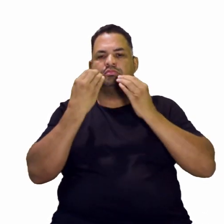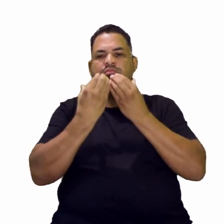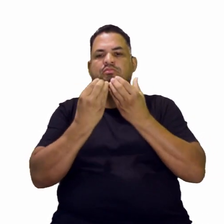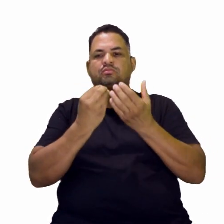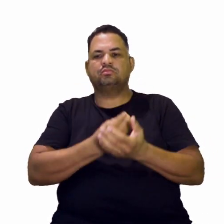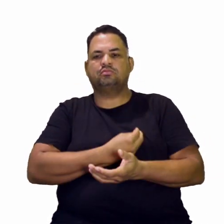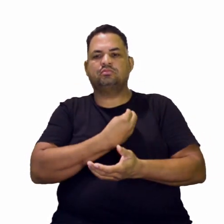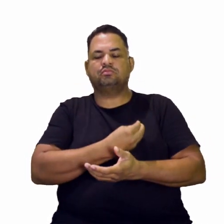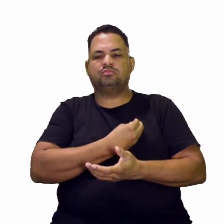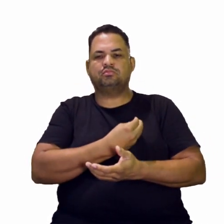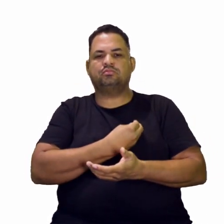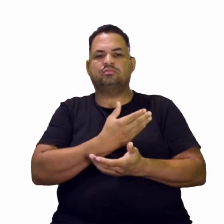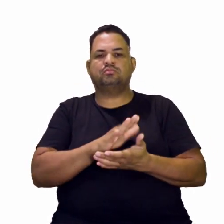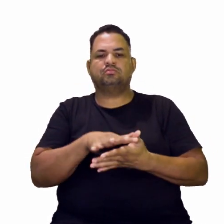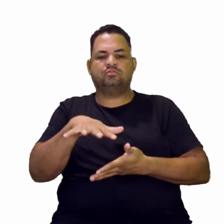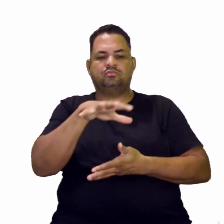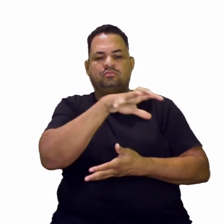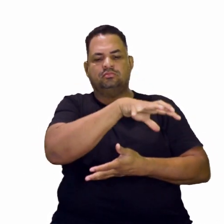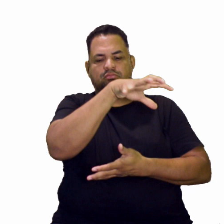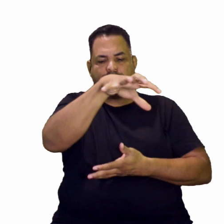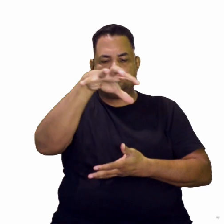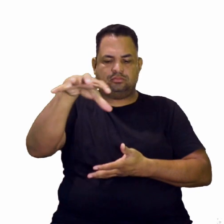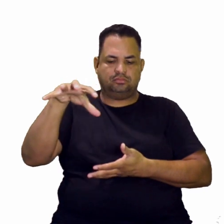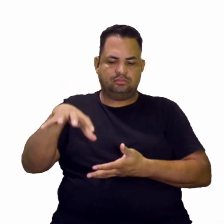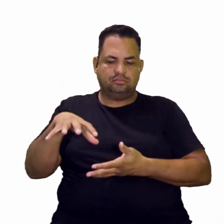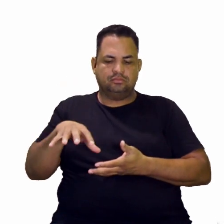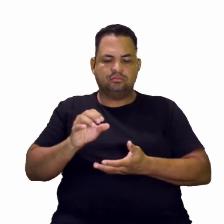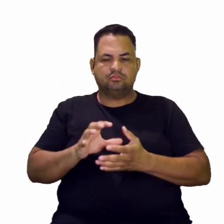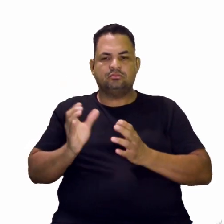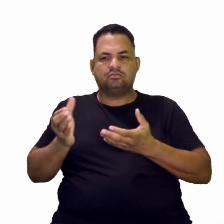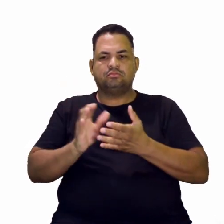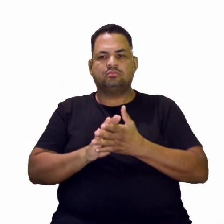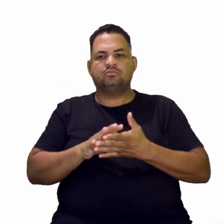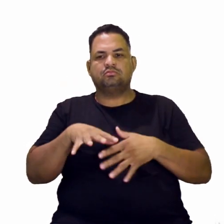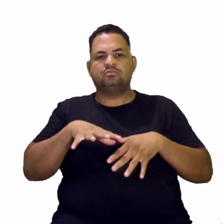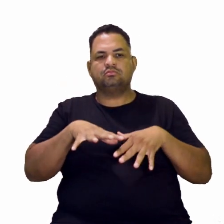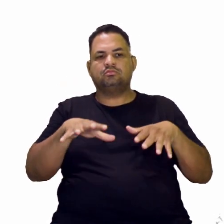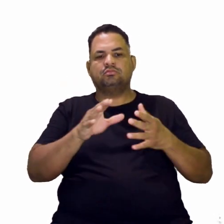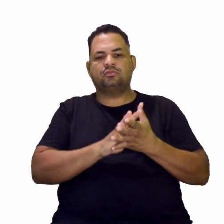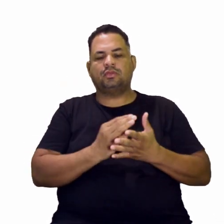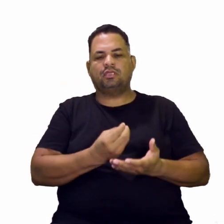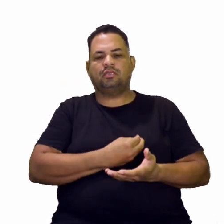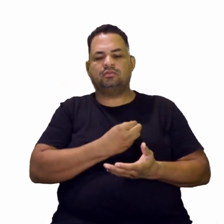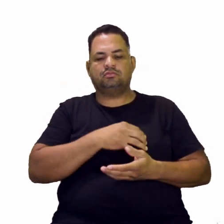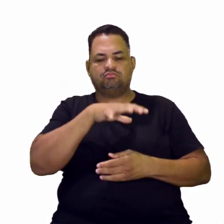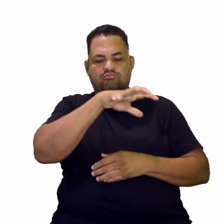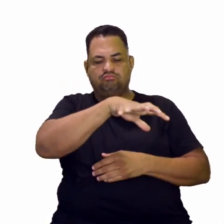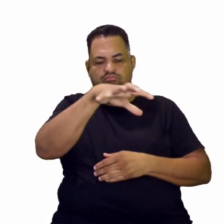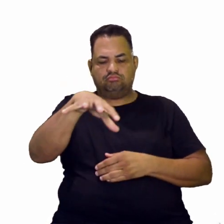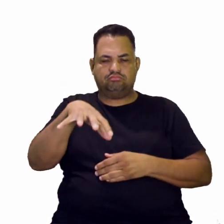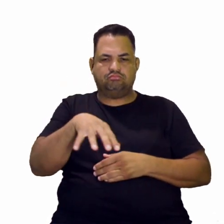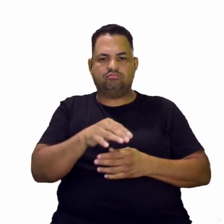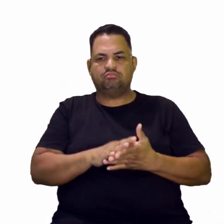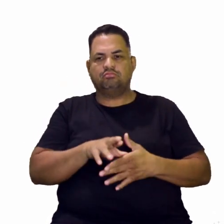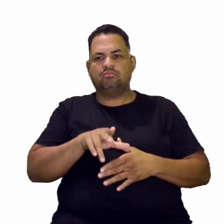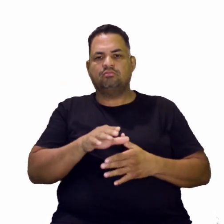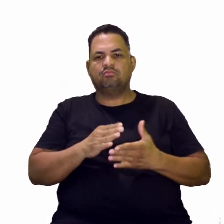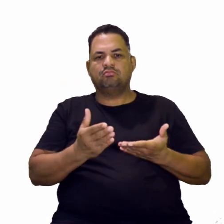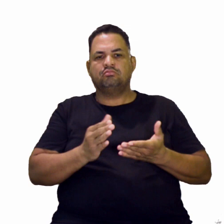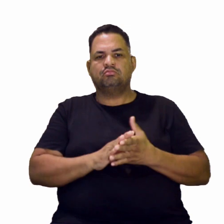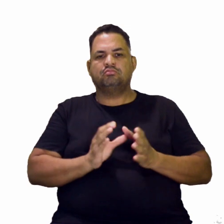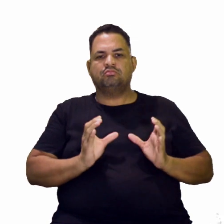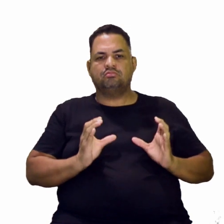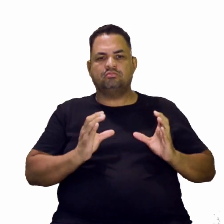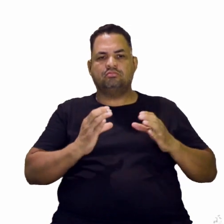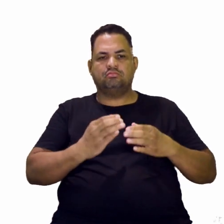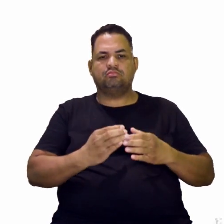da definição de comunidade? É um conjunto de seres vivos de espécies diferentes vivendo numa mesma região. Tá bom? Então, é um